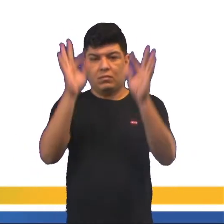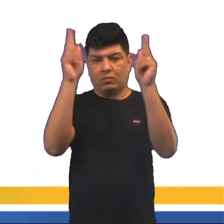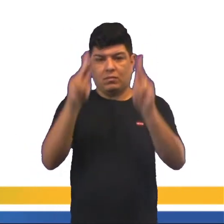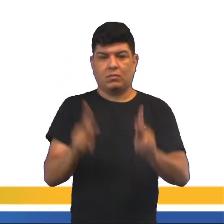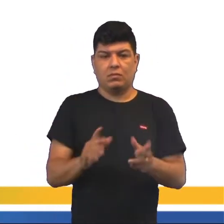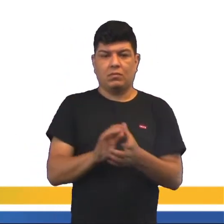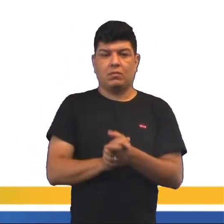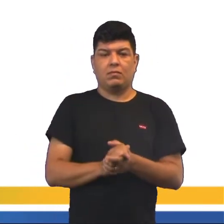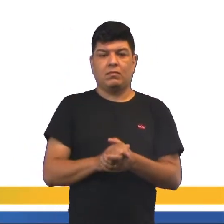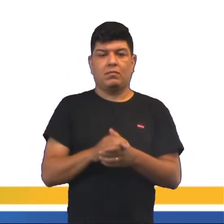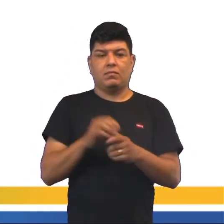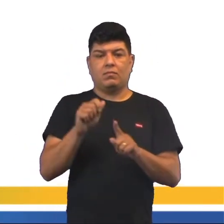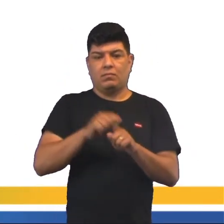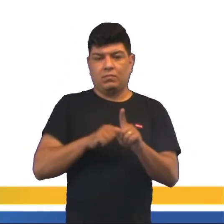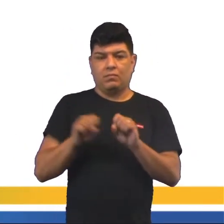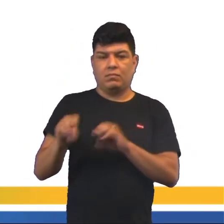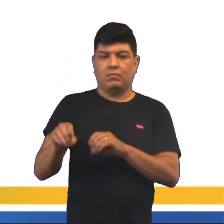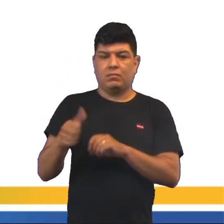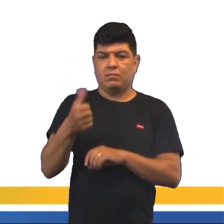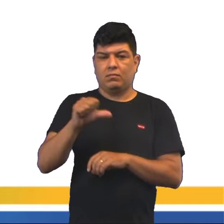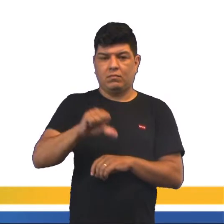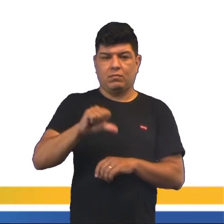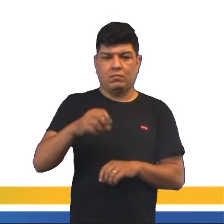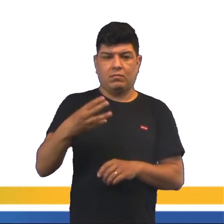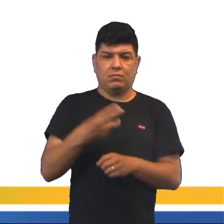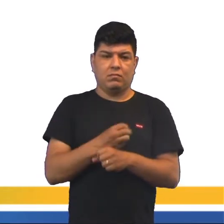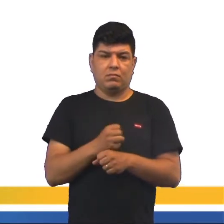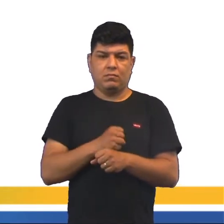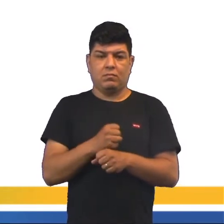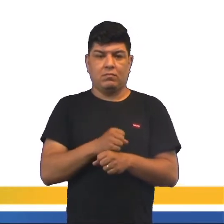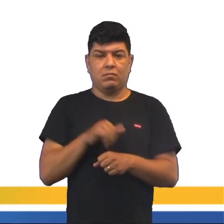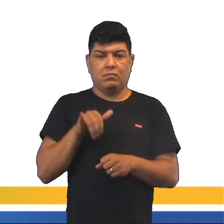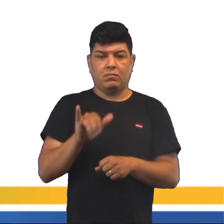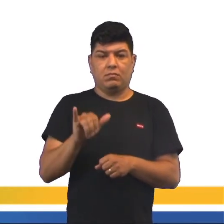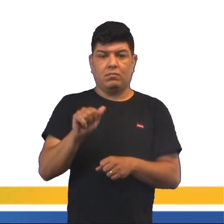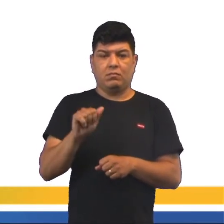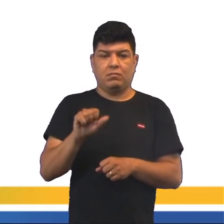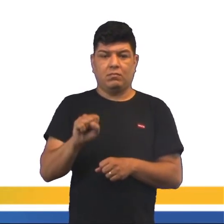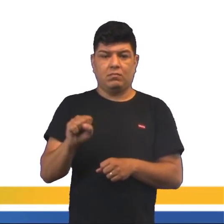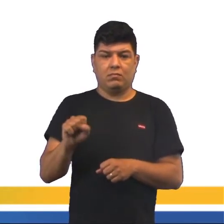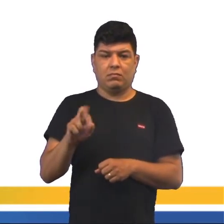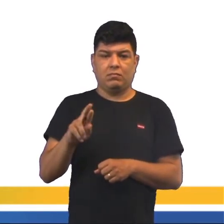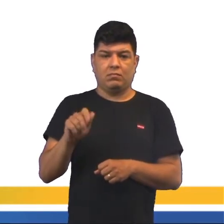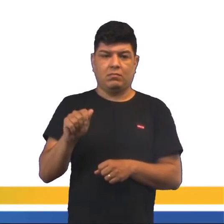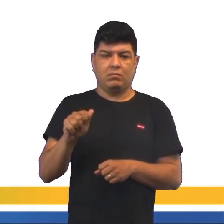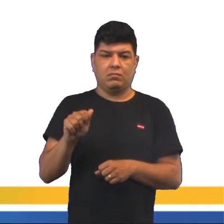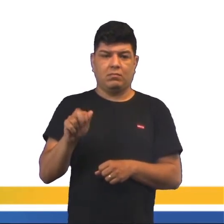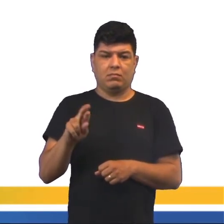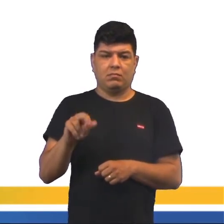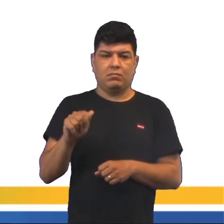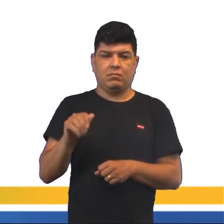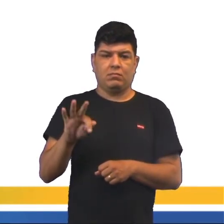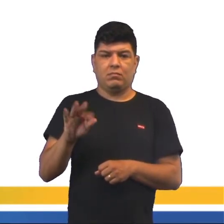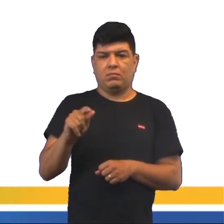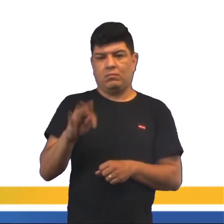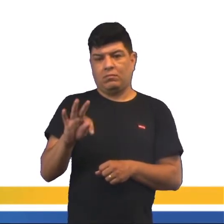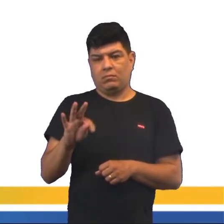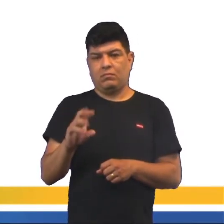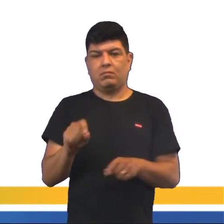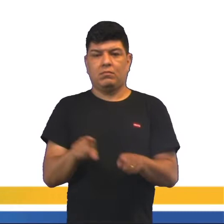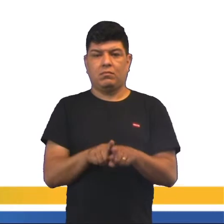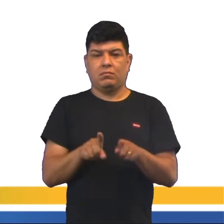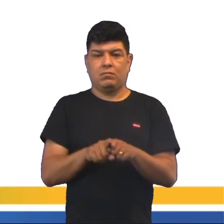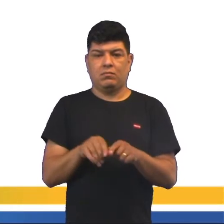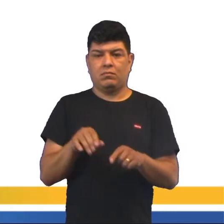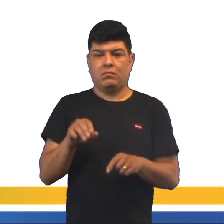caminhos para a paz, né? Em setembro de 1993, o Yasser Arafat, da OLP, e o